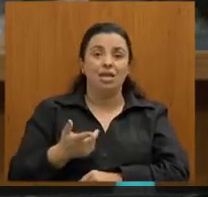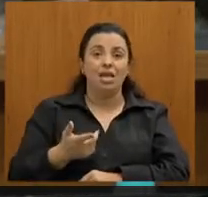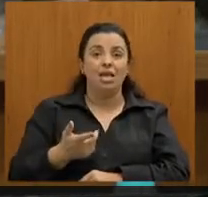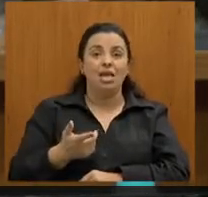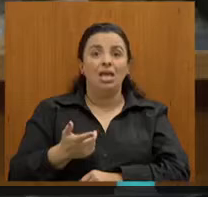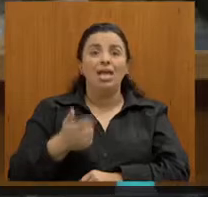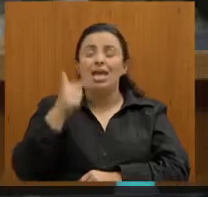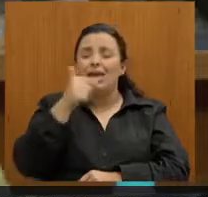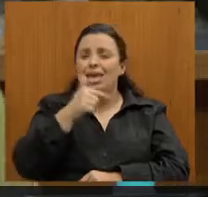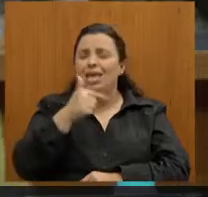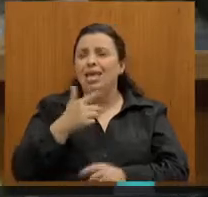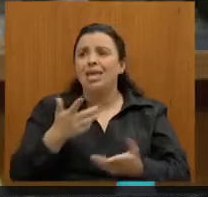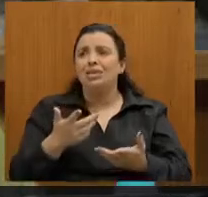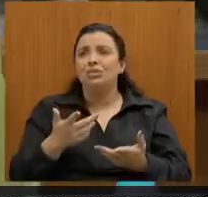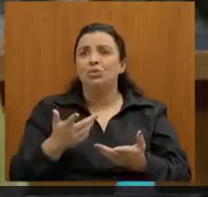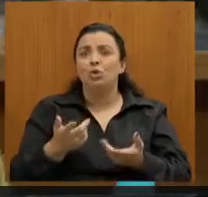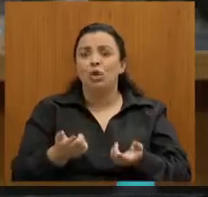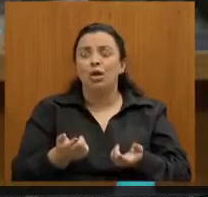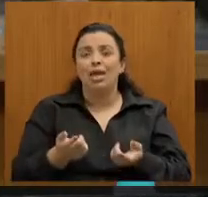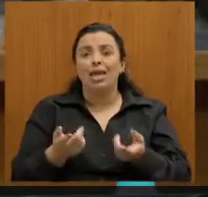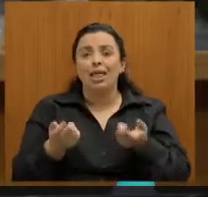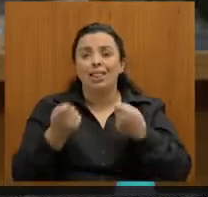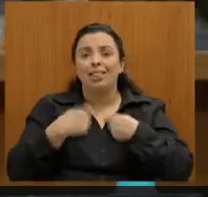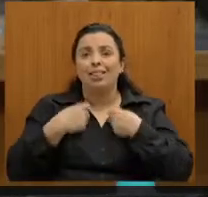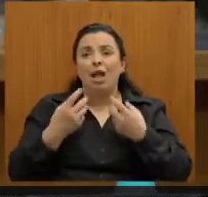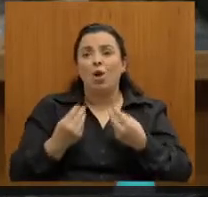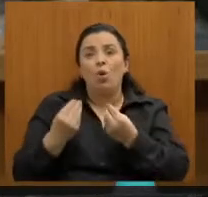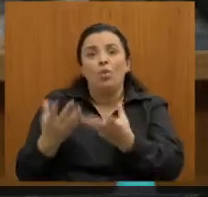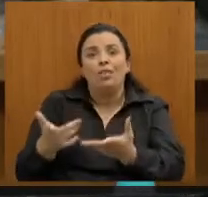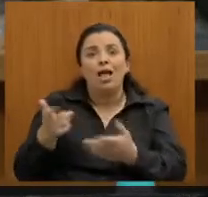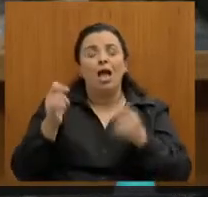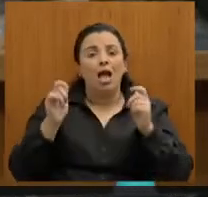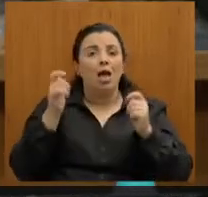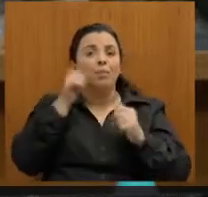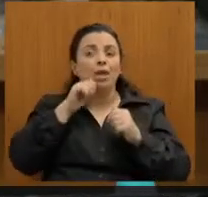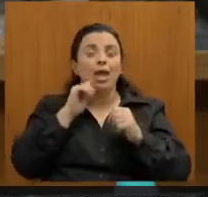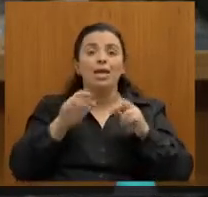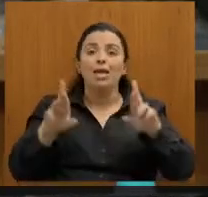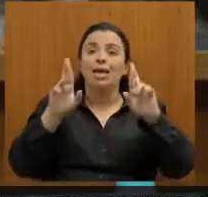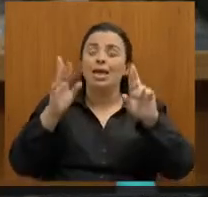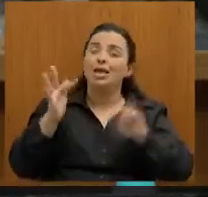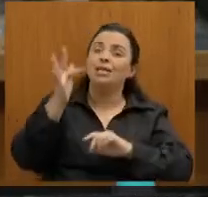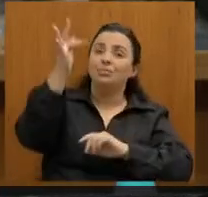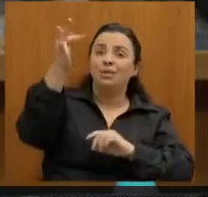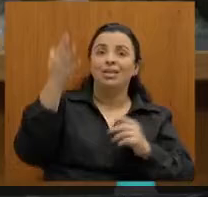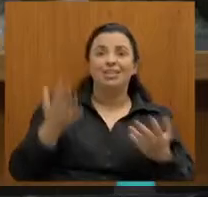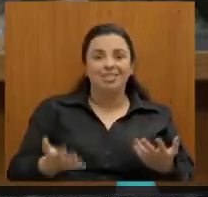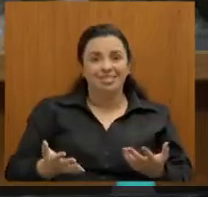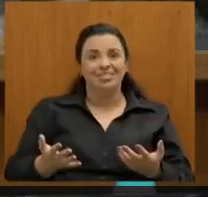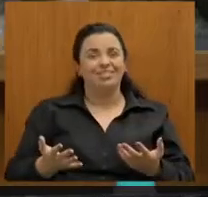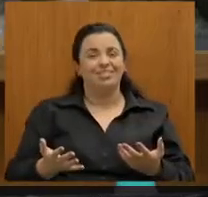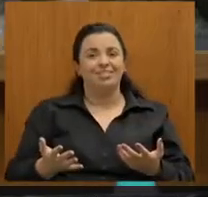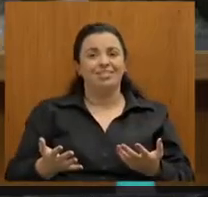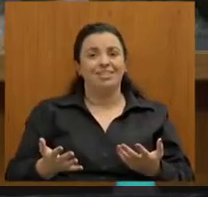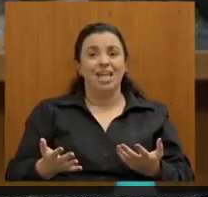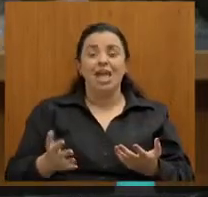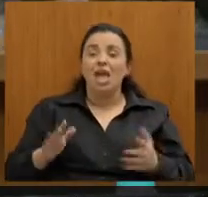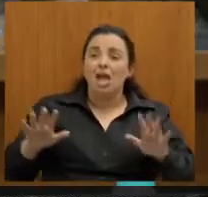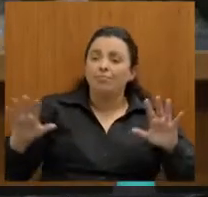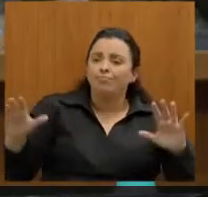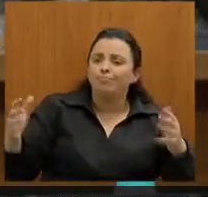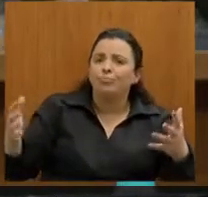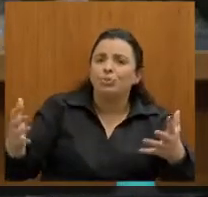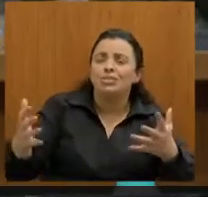tão importante. Combater e punir o agressor é buscar esta mulher para uma vida tranquila